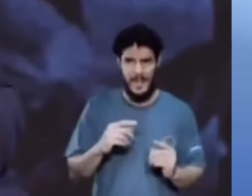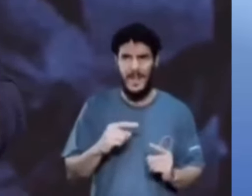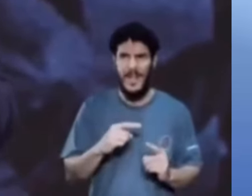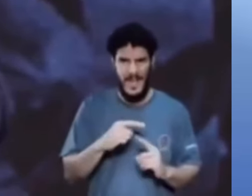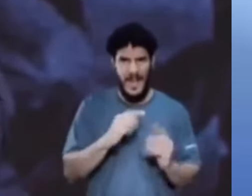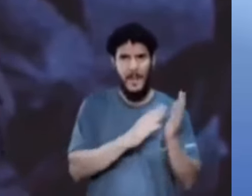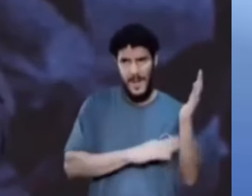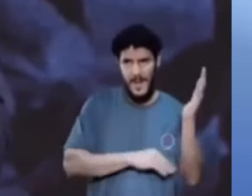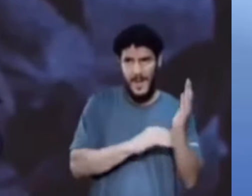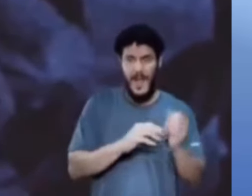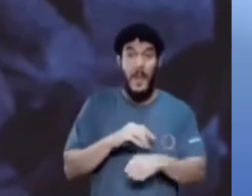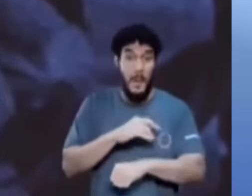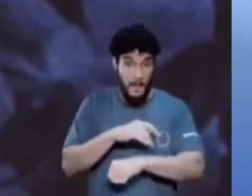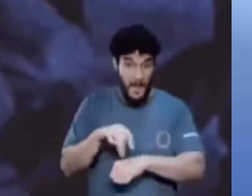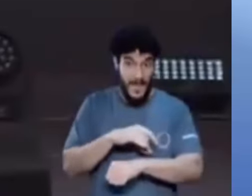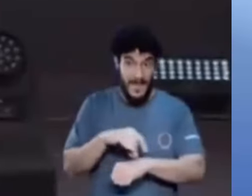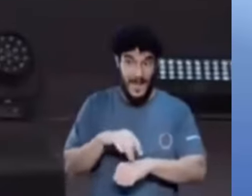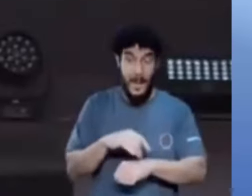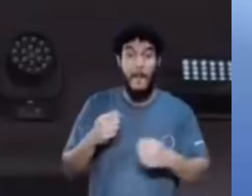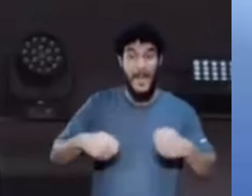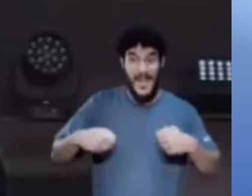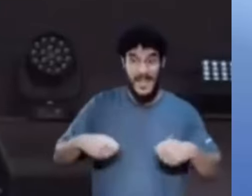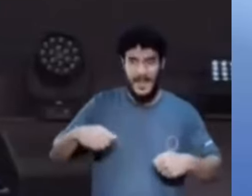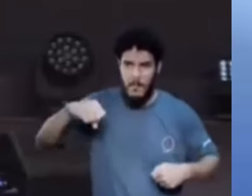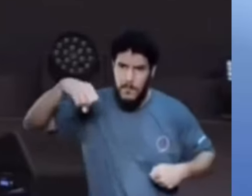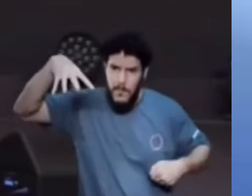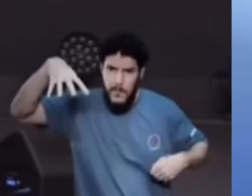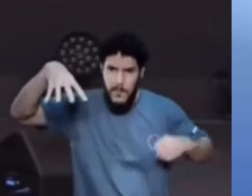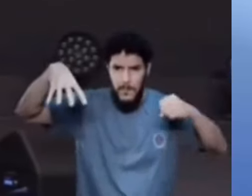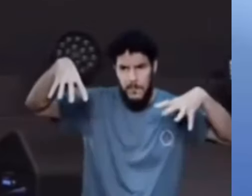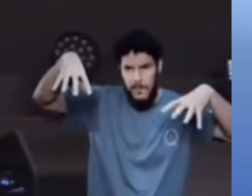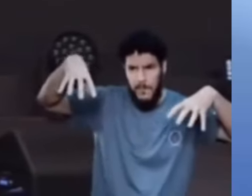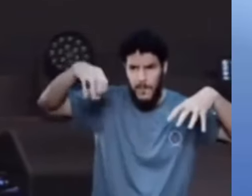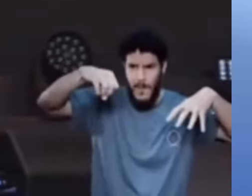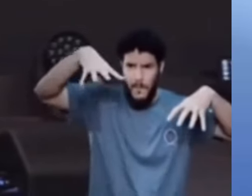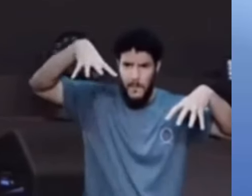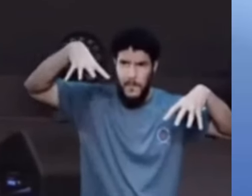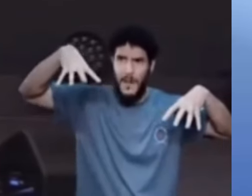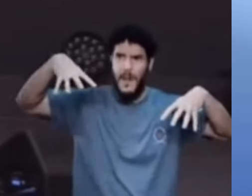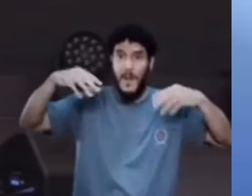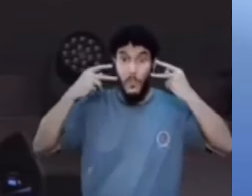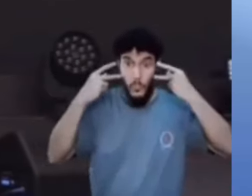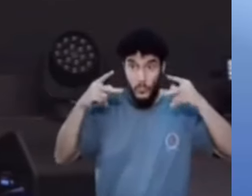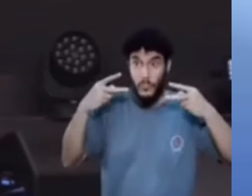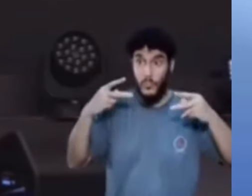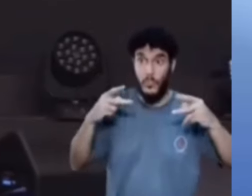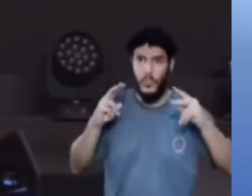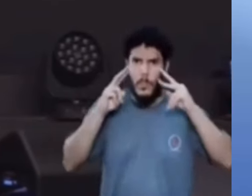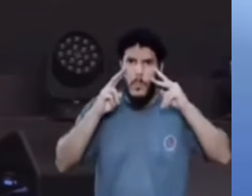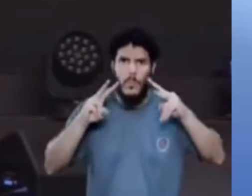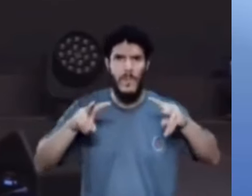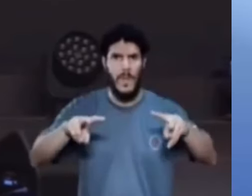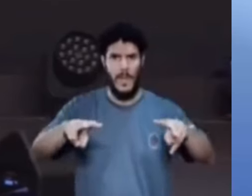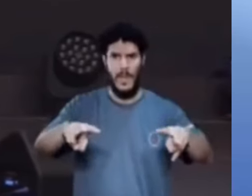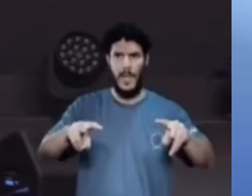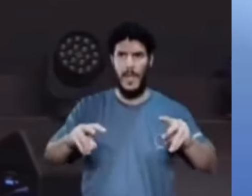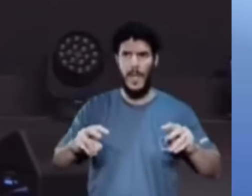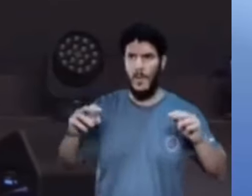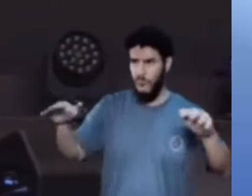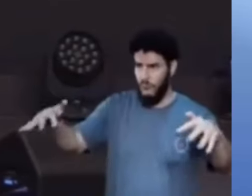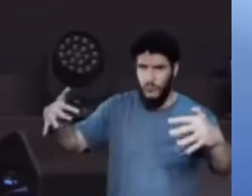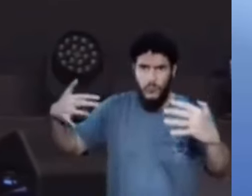eu acho que ela tem que ter iluminação suficiente na hora da pregação, para todo mundo ver, certo?